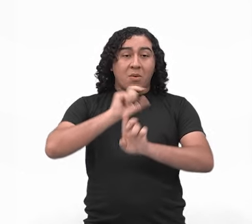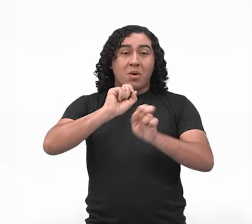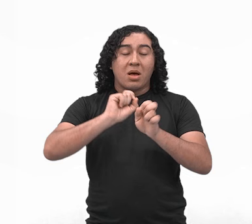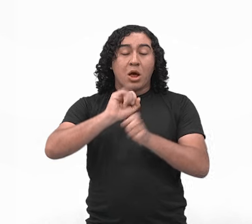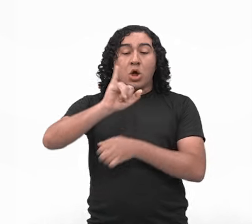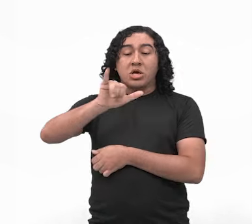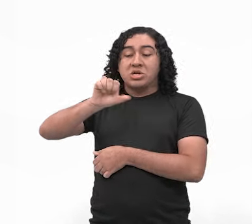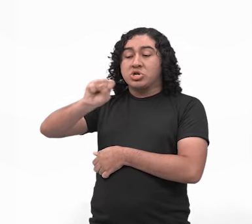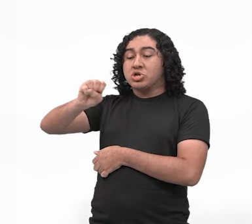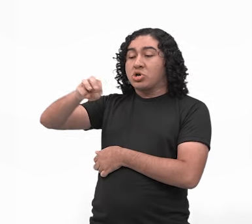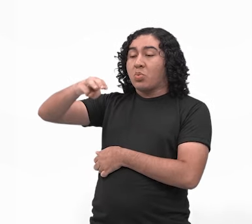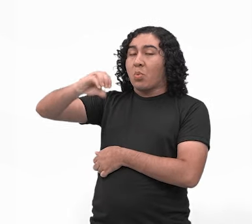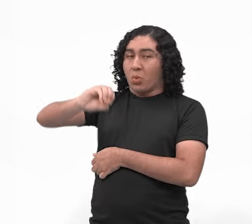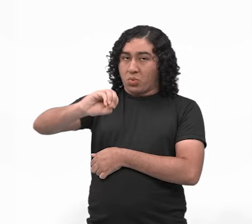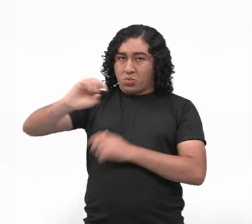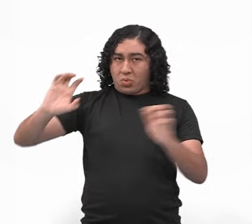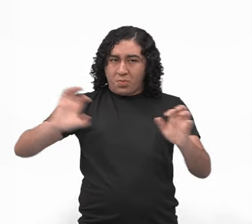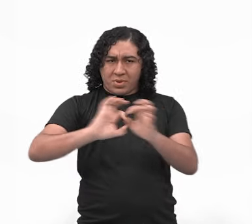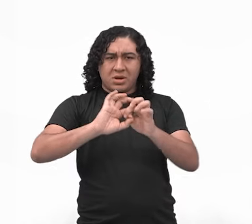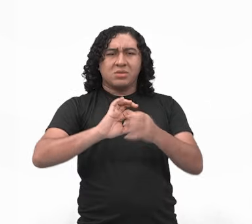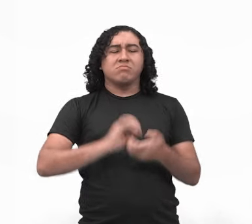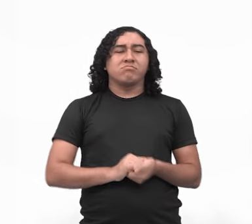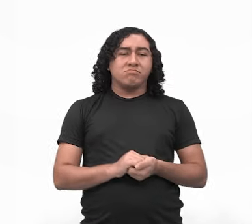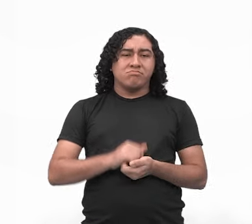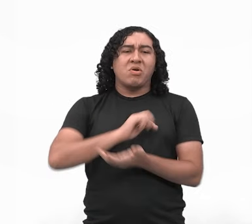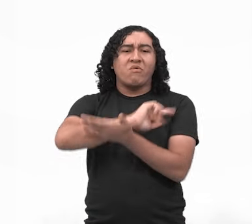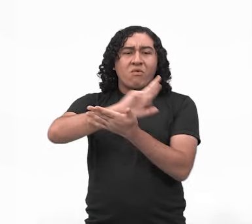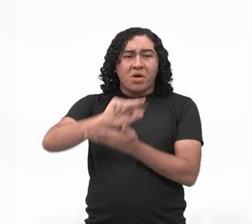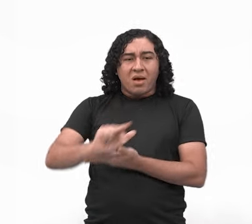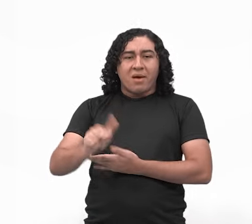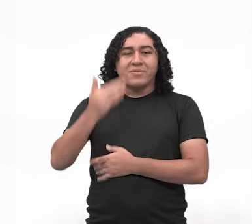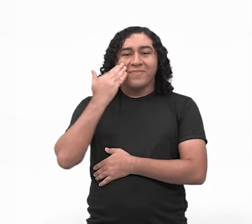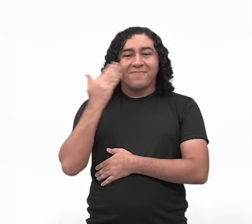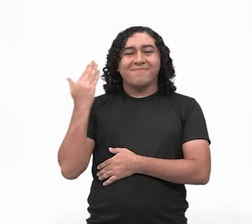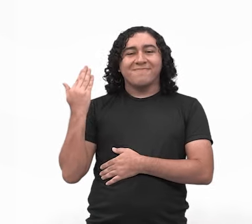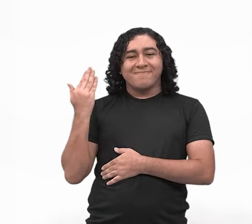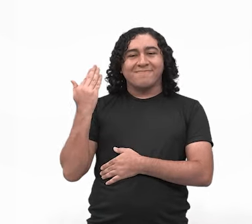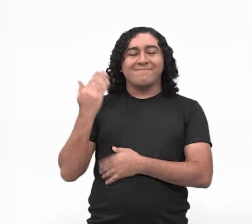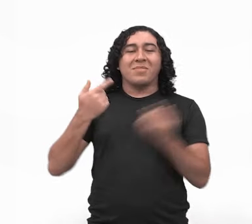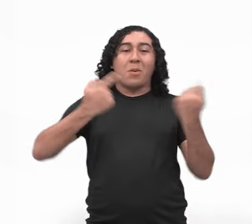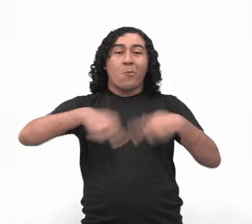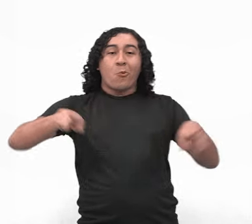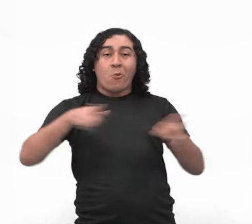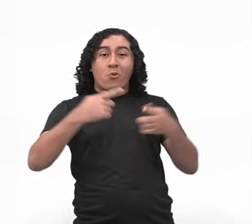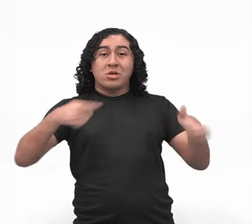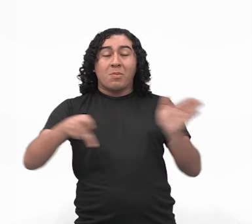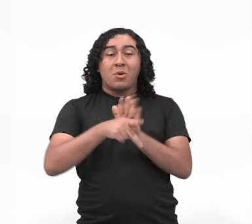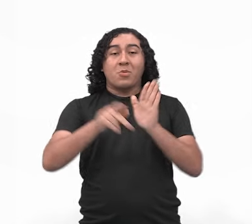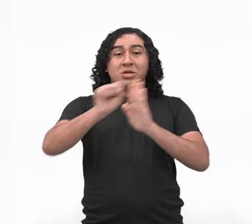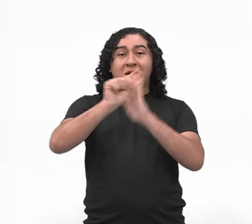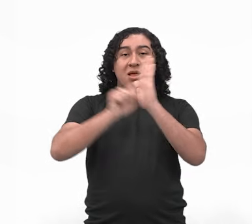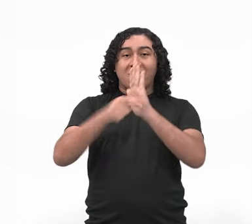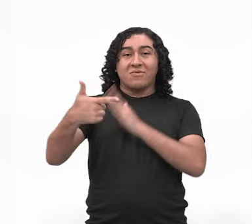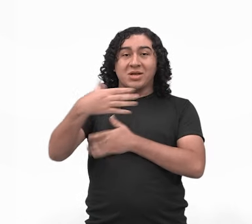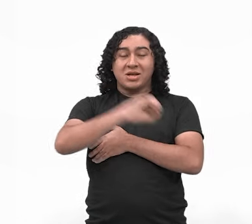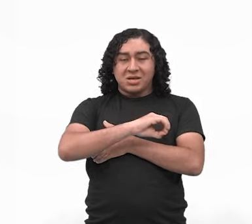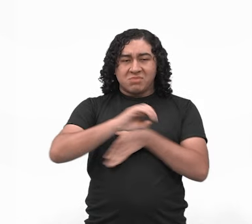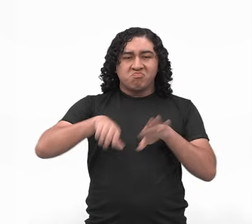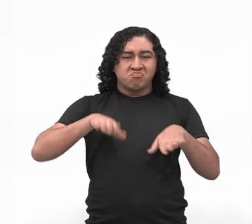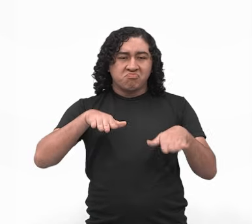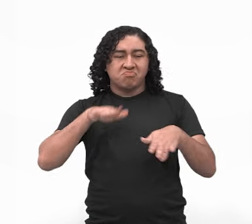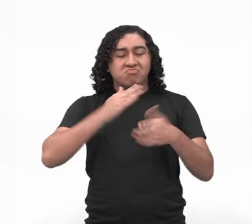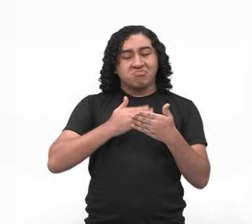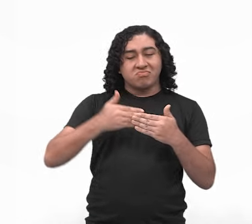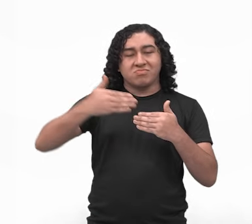que eu falei para vocês, cubismo, fauvismo, expressionismo, a música popular do século XX, né, meados do século XX